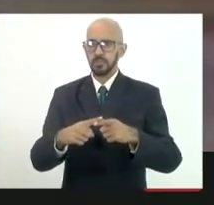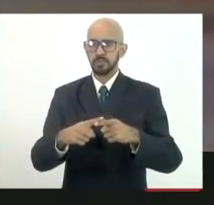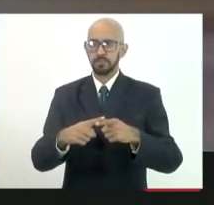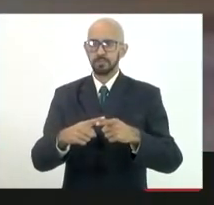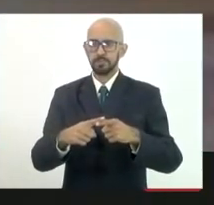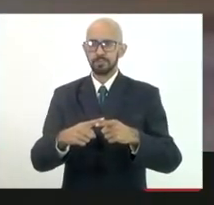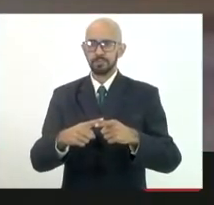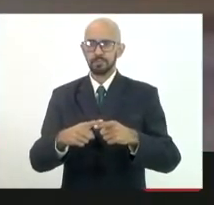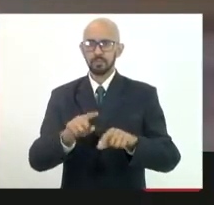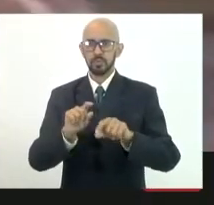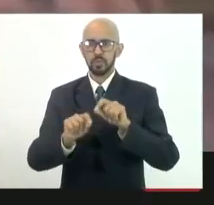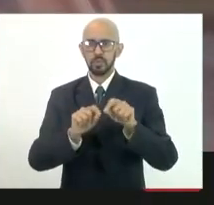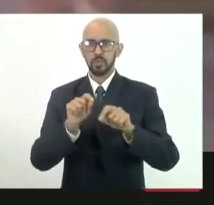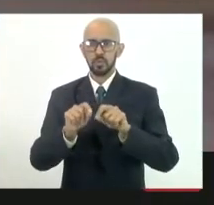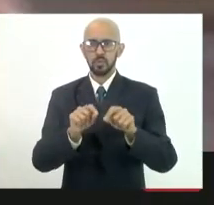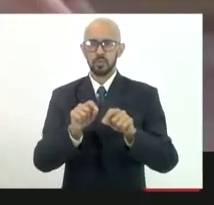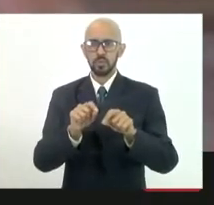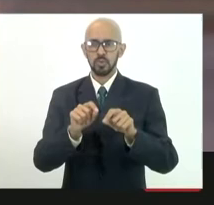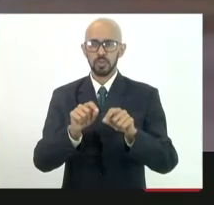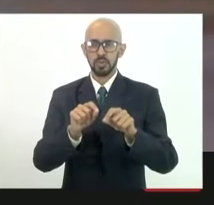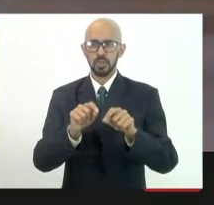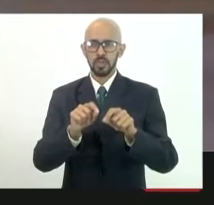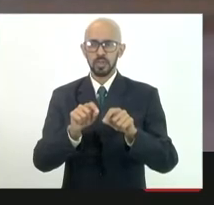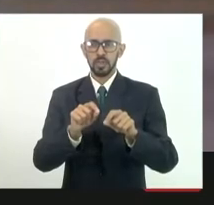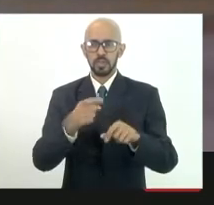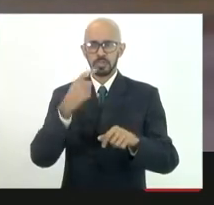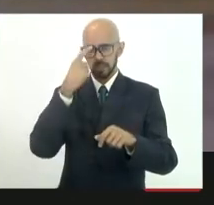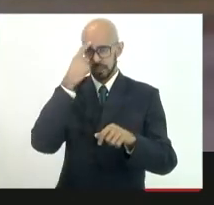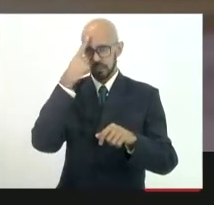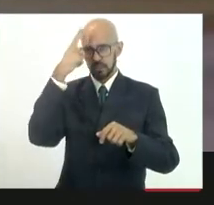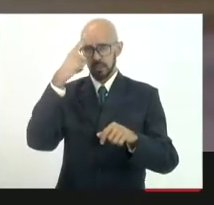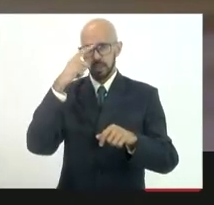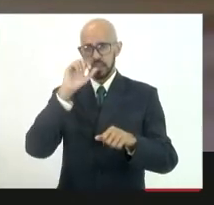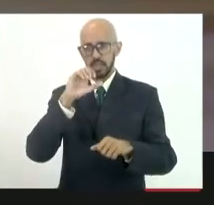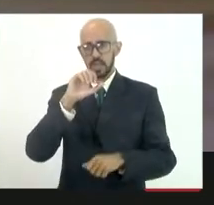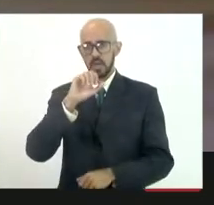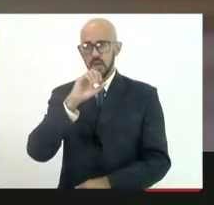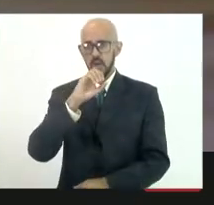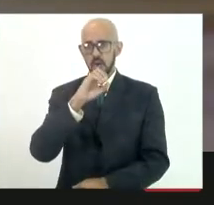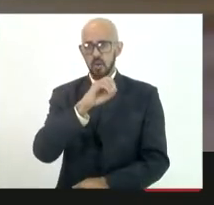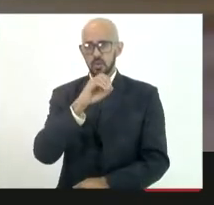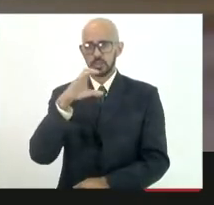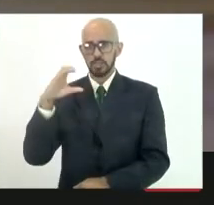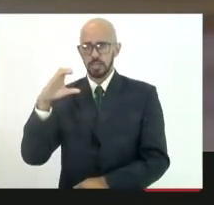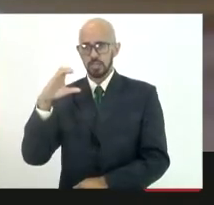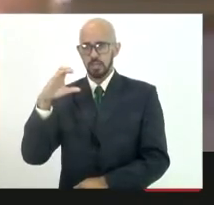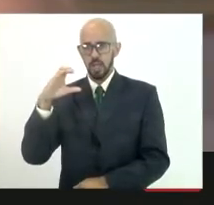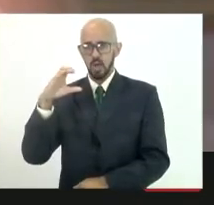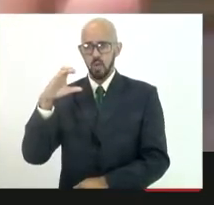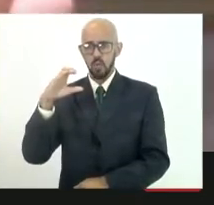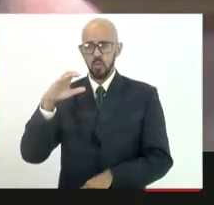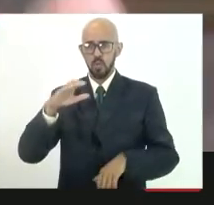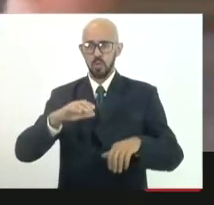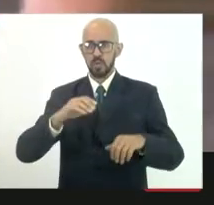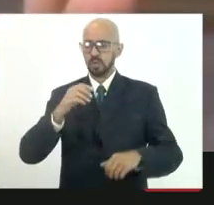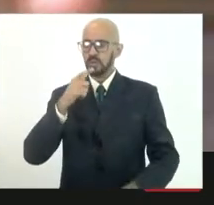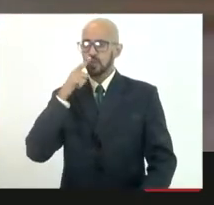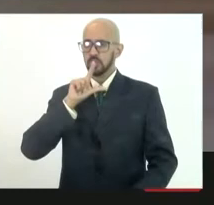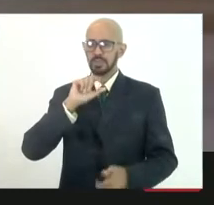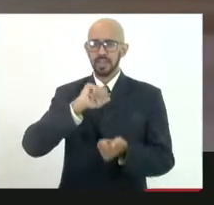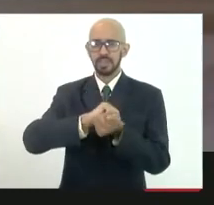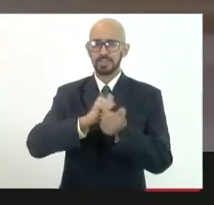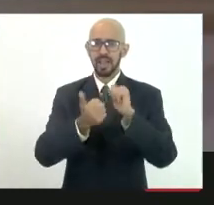a mentalidade cartesiana, ocidental, não se coloca e não consegue ser